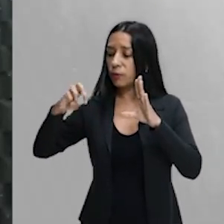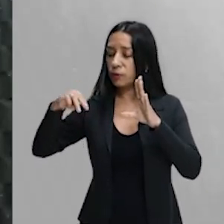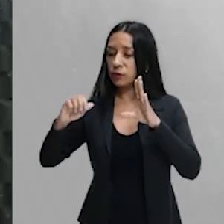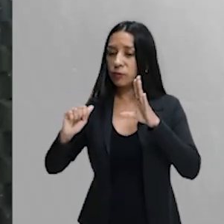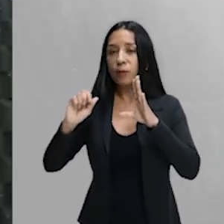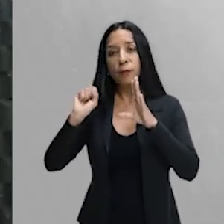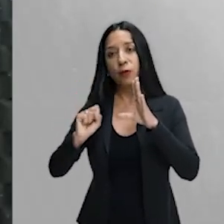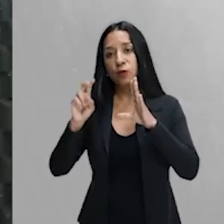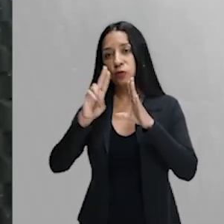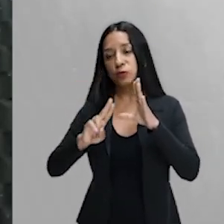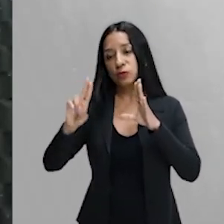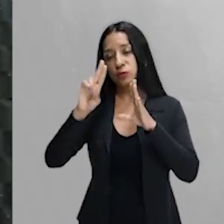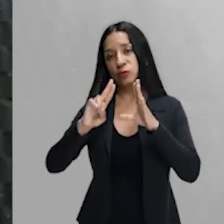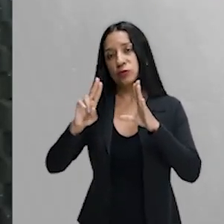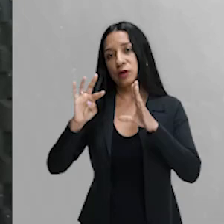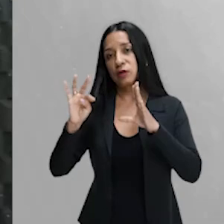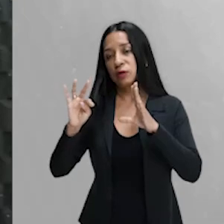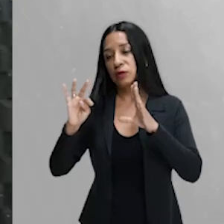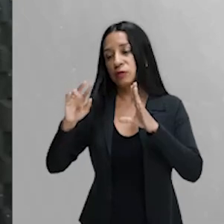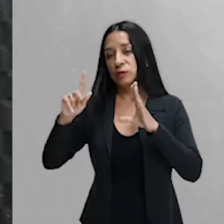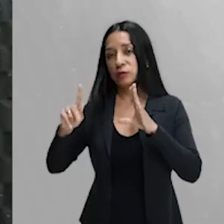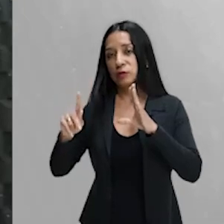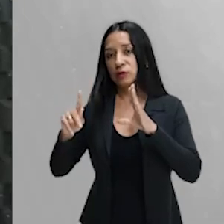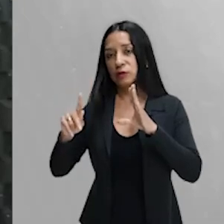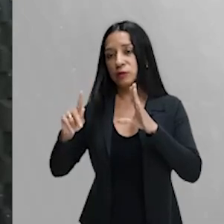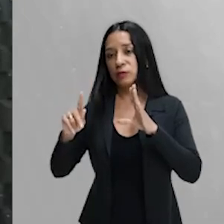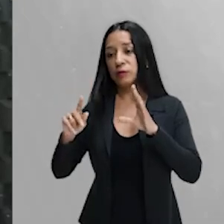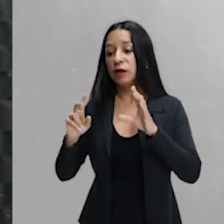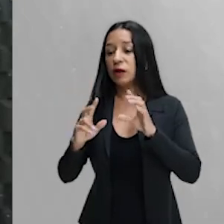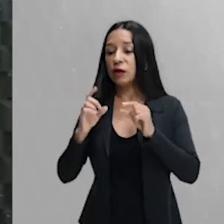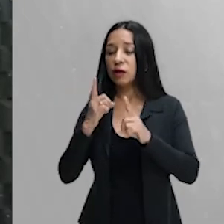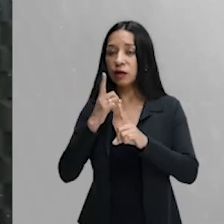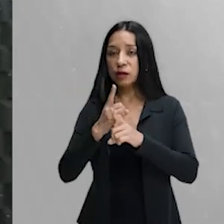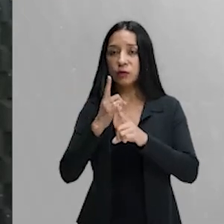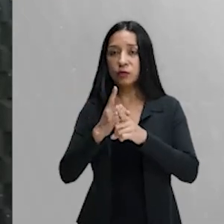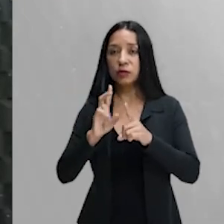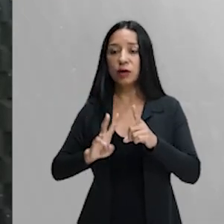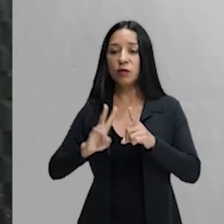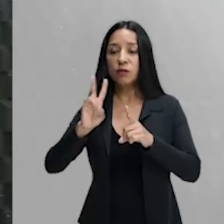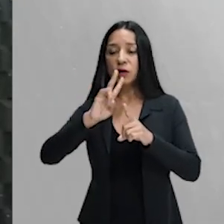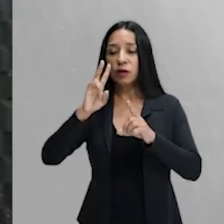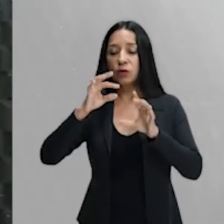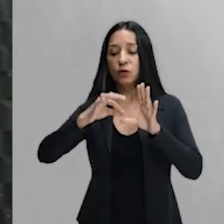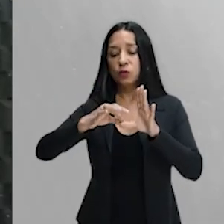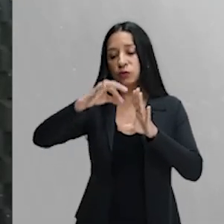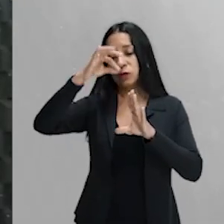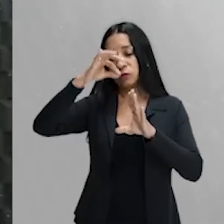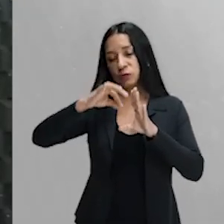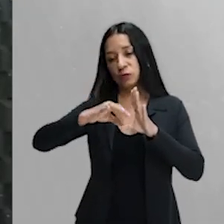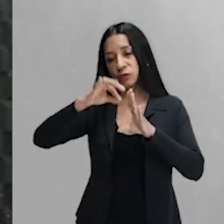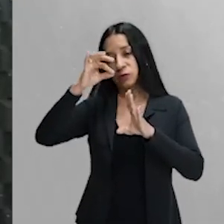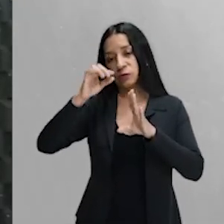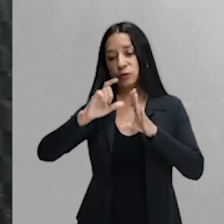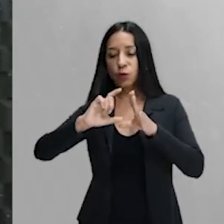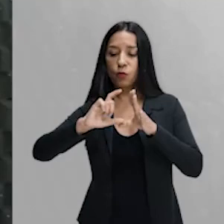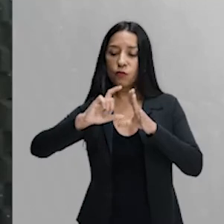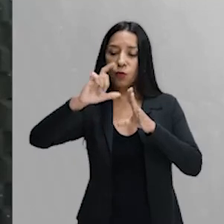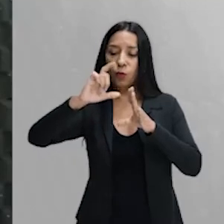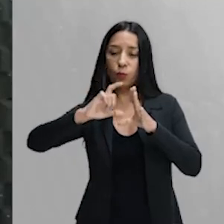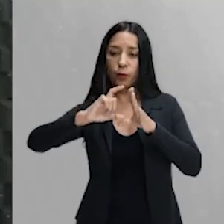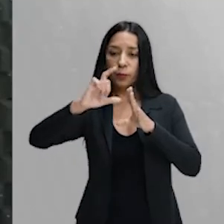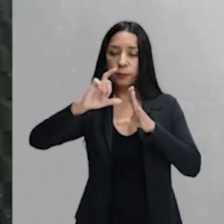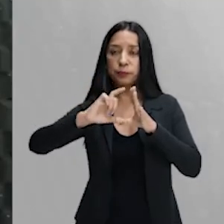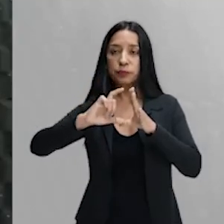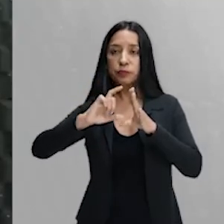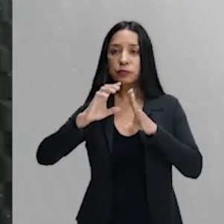para encontrar o valor da altura. A altura é necessário para quê? É necessário para você calcular o volume da pirâmide. Tá? Então